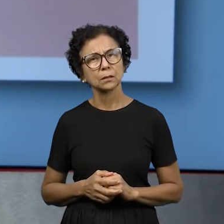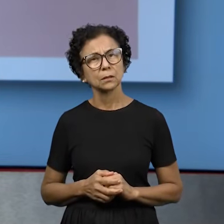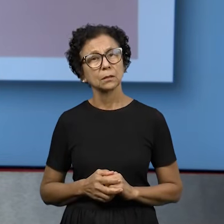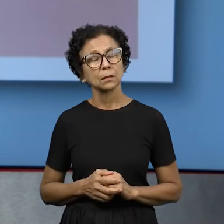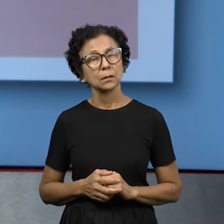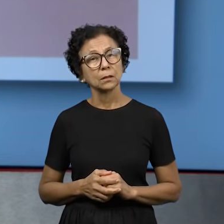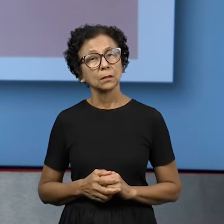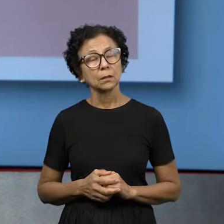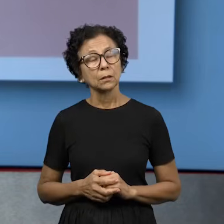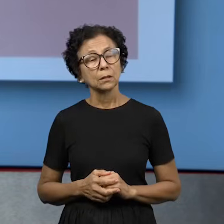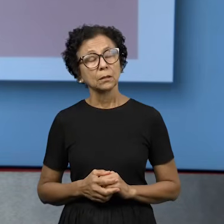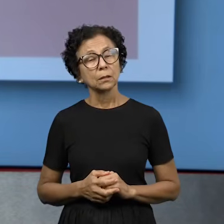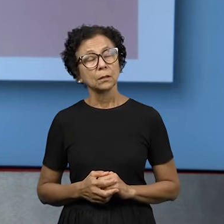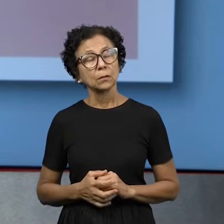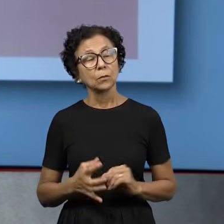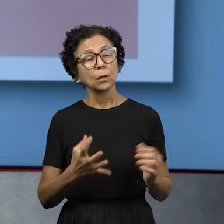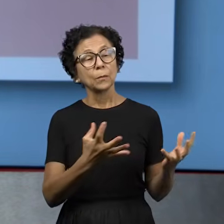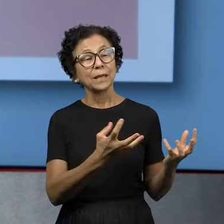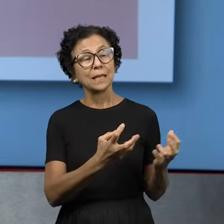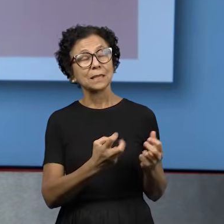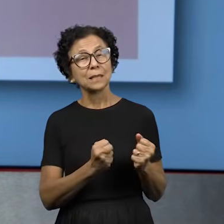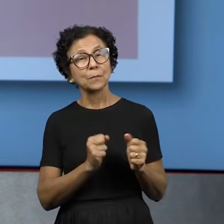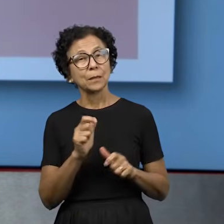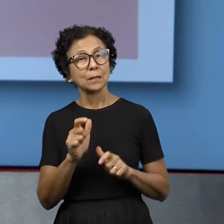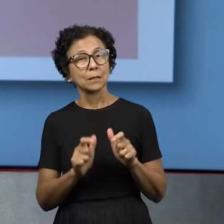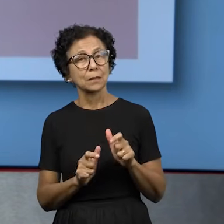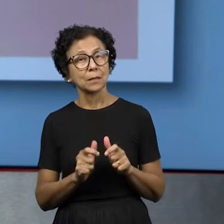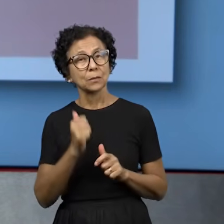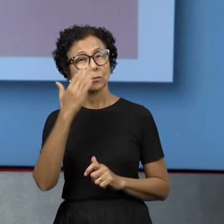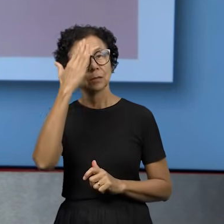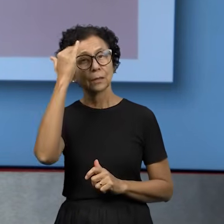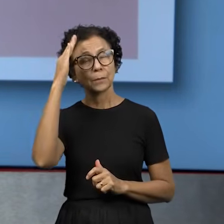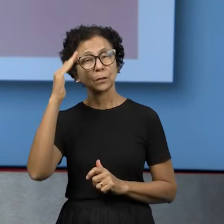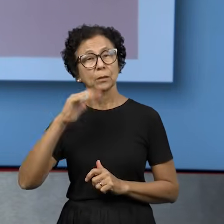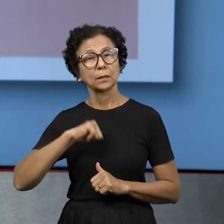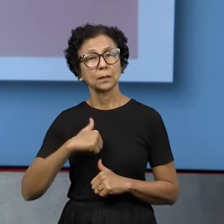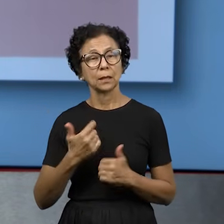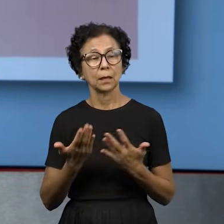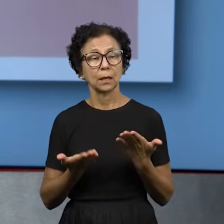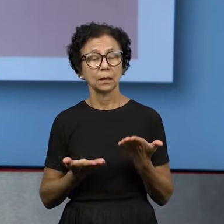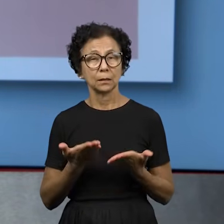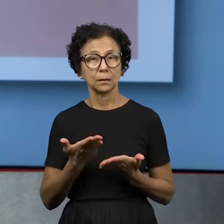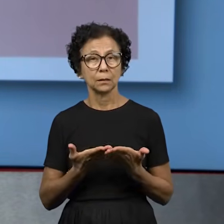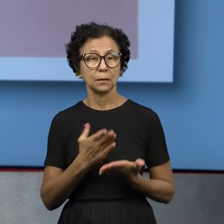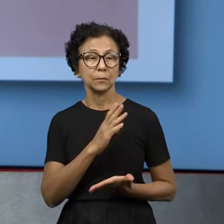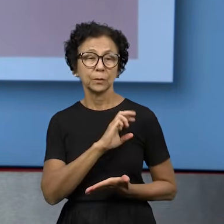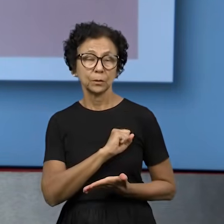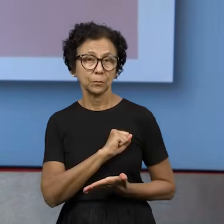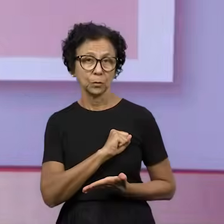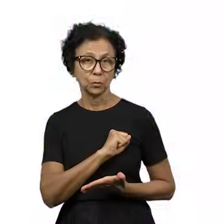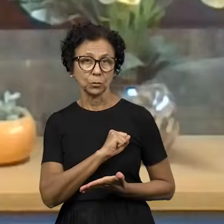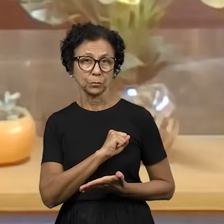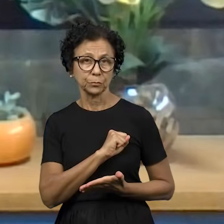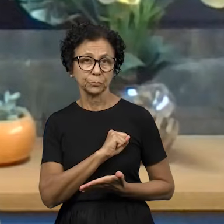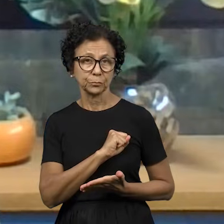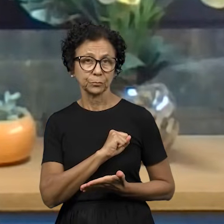acolher com amor, sabedoria e equilíbrio, sem excluir e sem deixar de